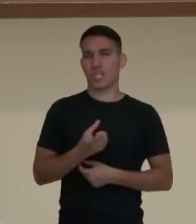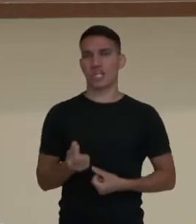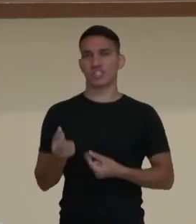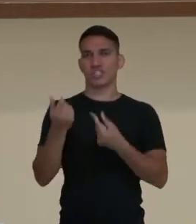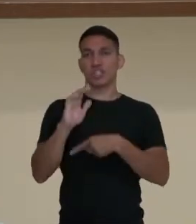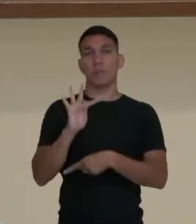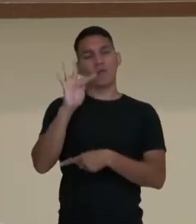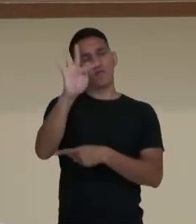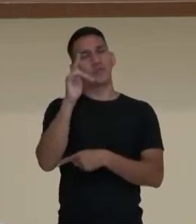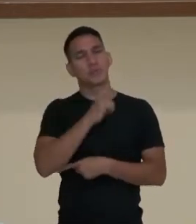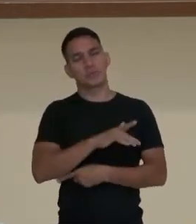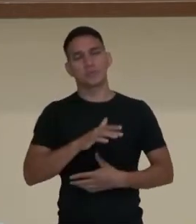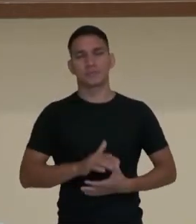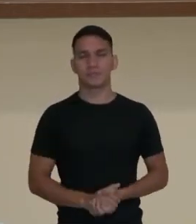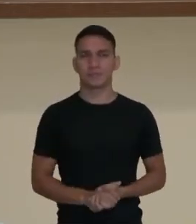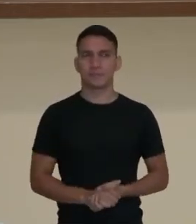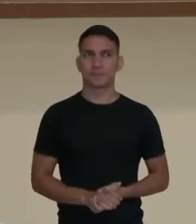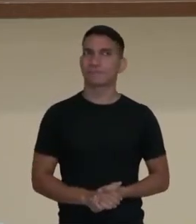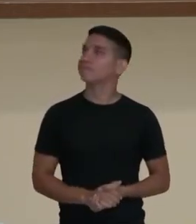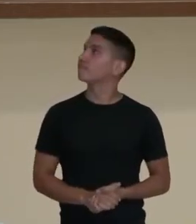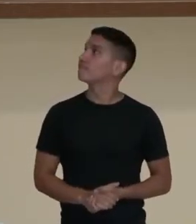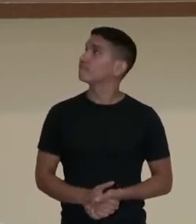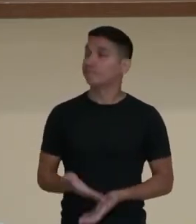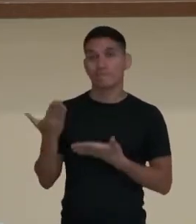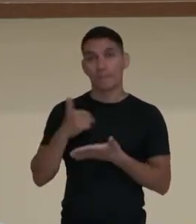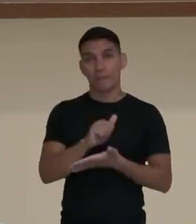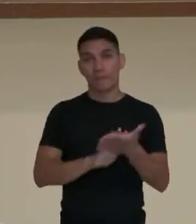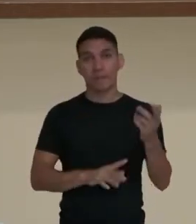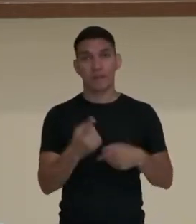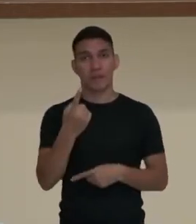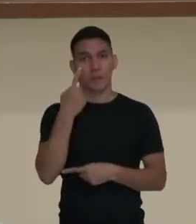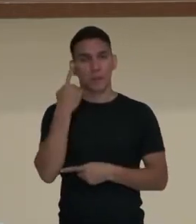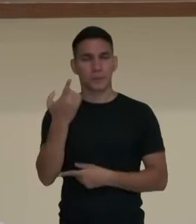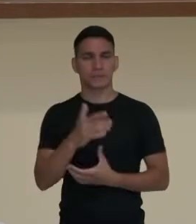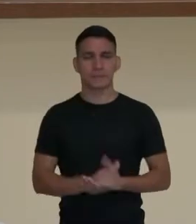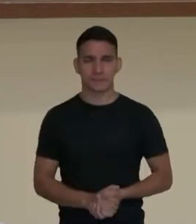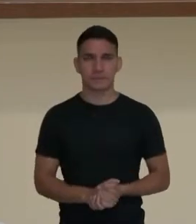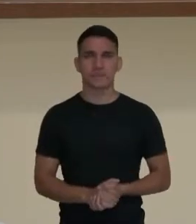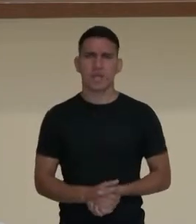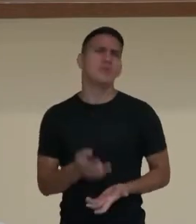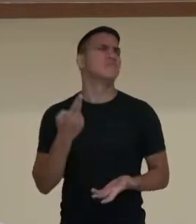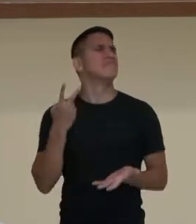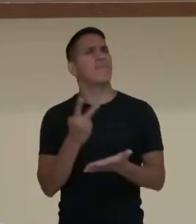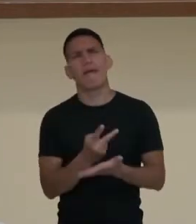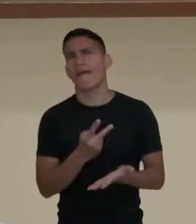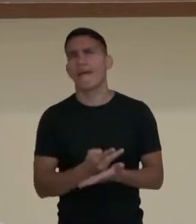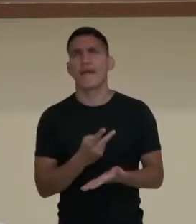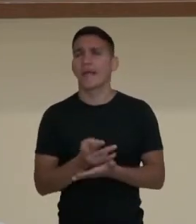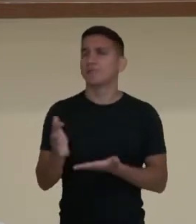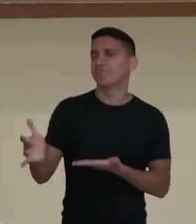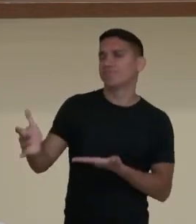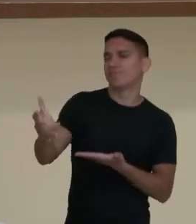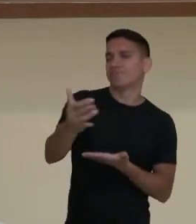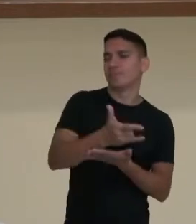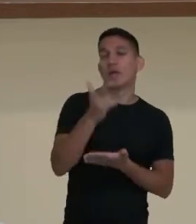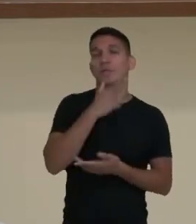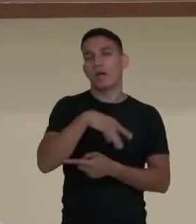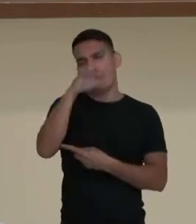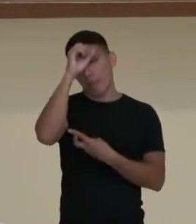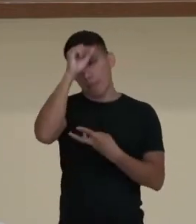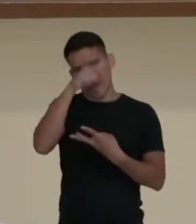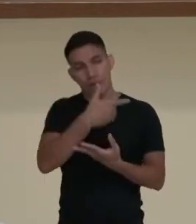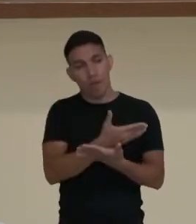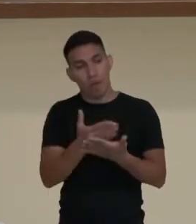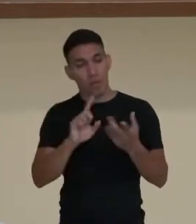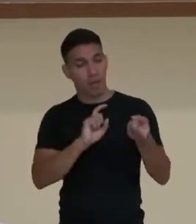para frente lá no futuro. Atividade de número 1. Eu sempre bebi de muitas fontes. Abria reuniões com a